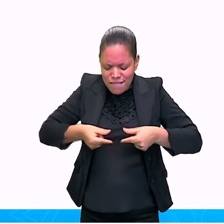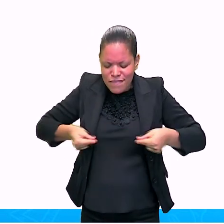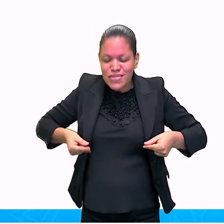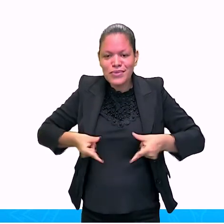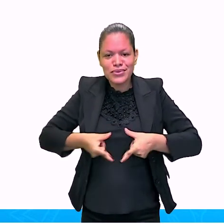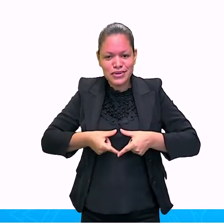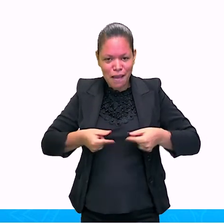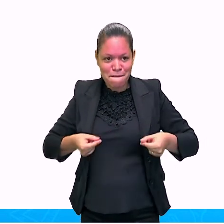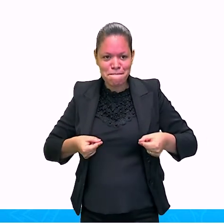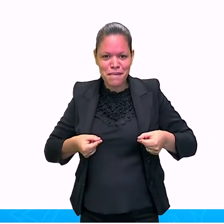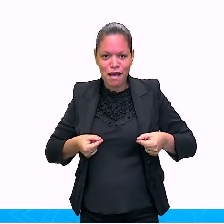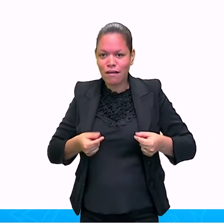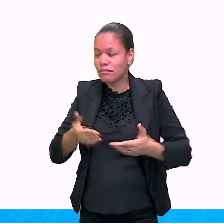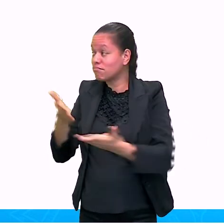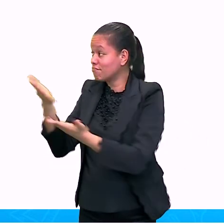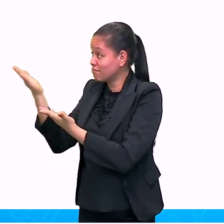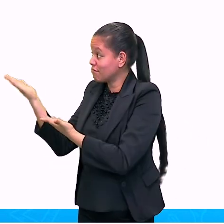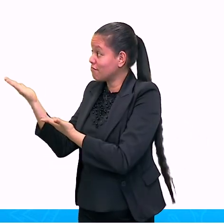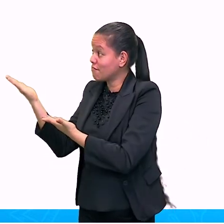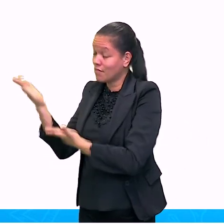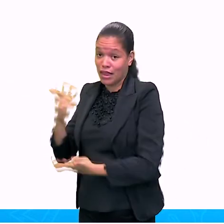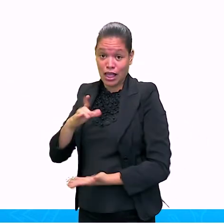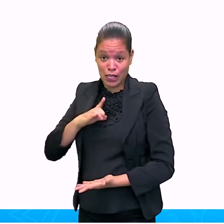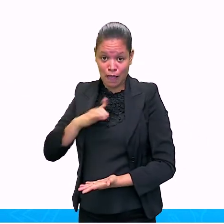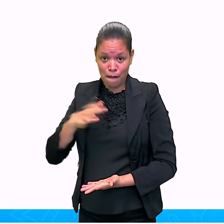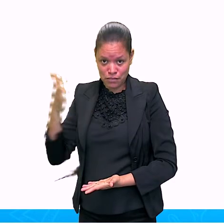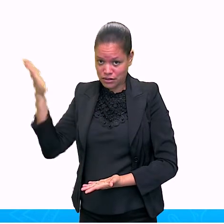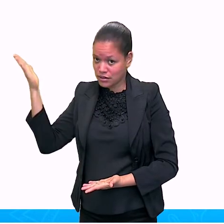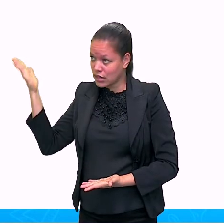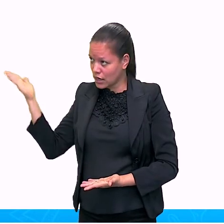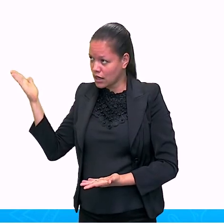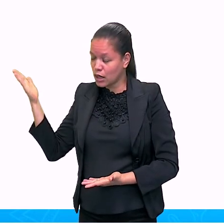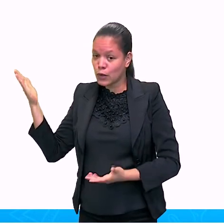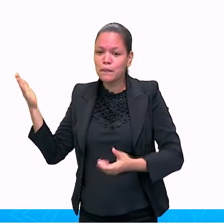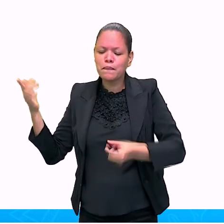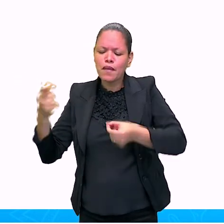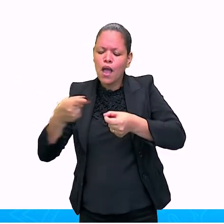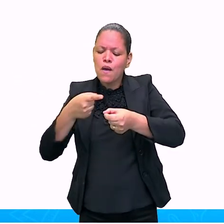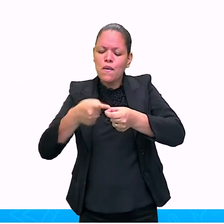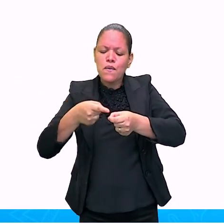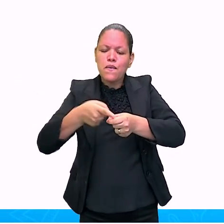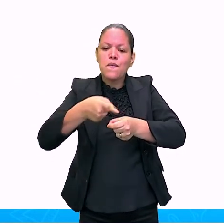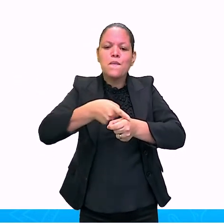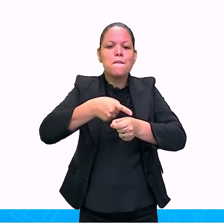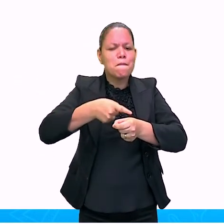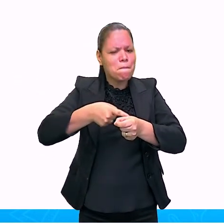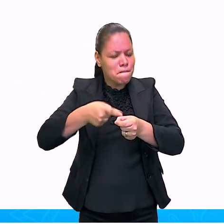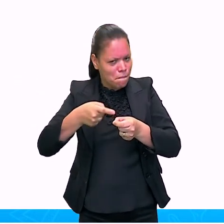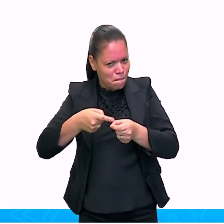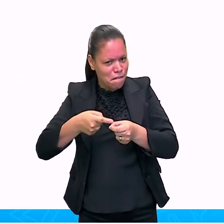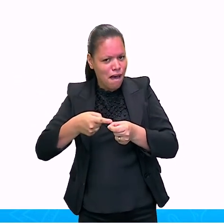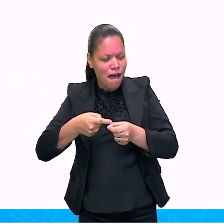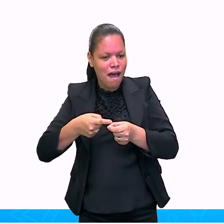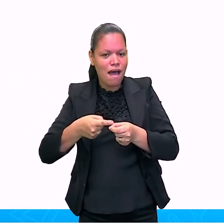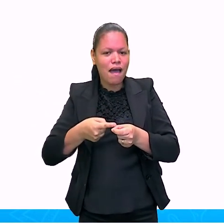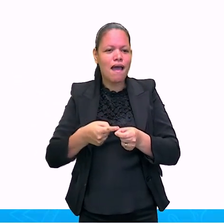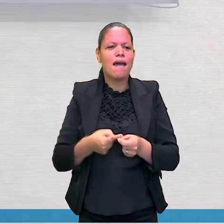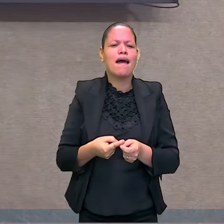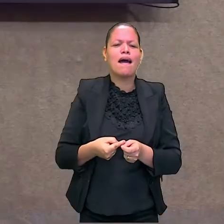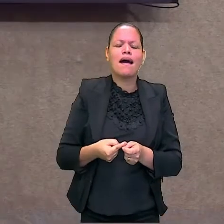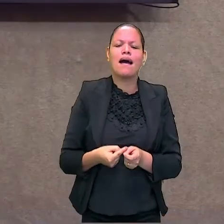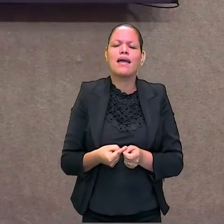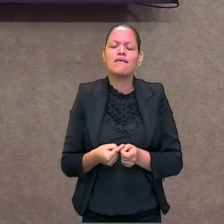japoneses com comidas, né, danças, a arte, tudo que envolve essa questão do Japão